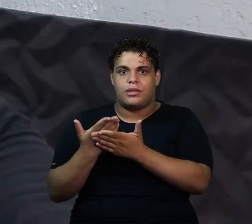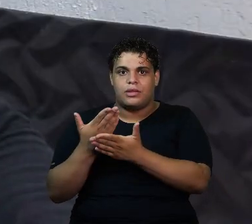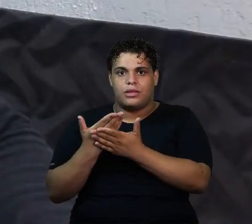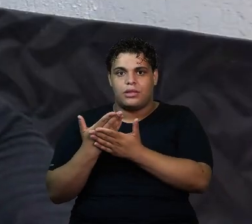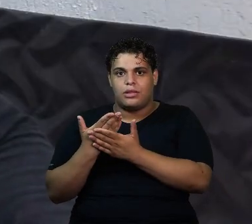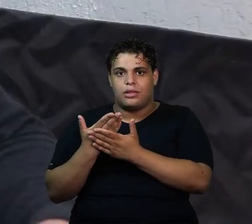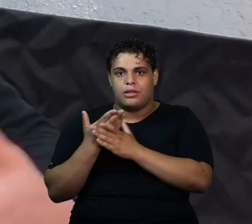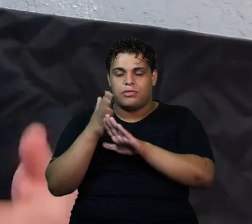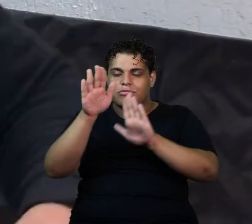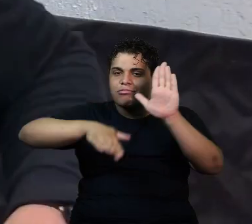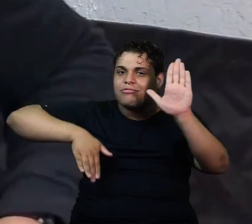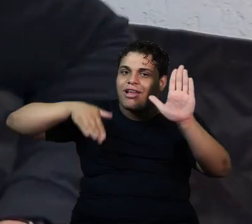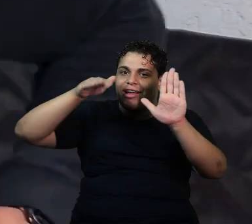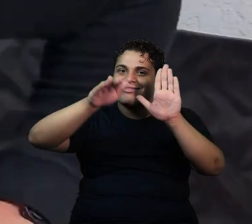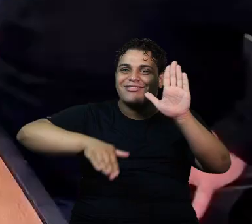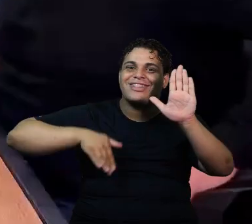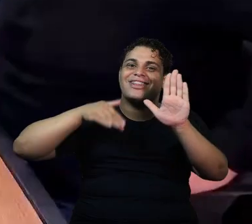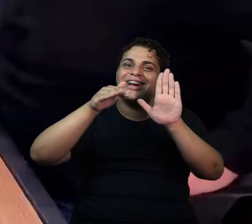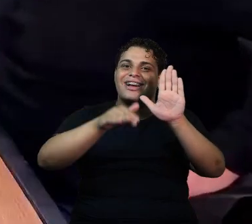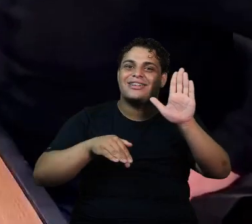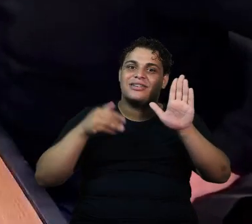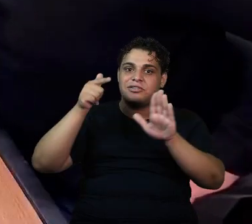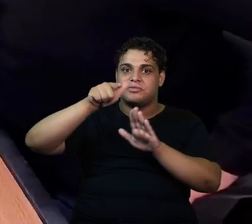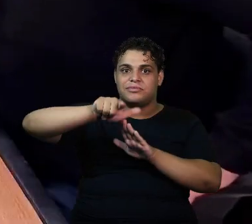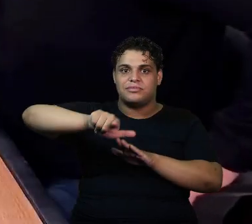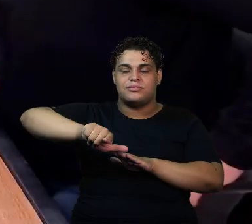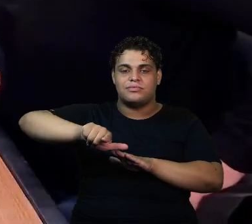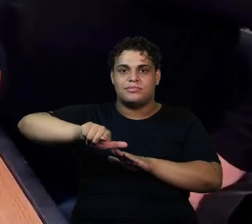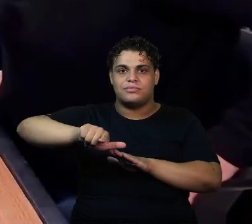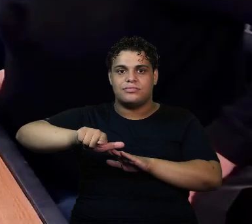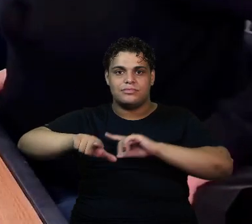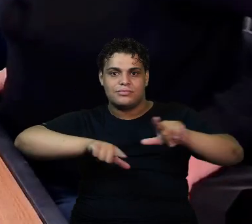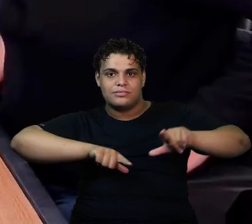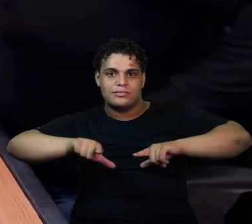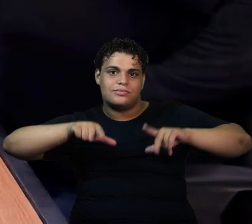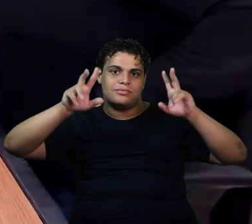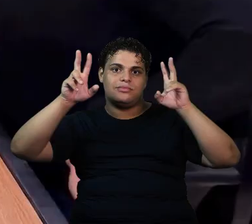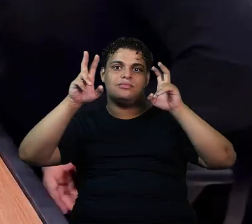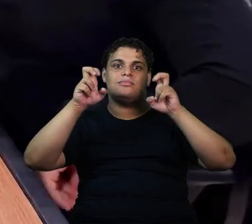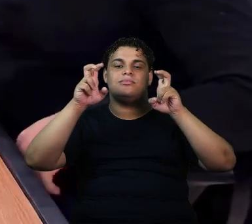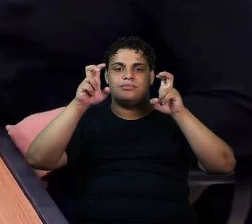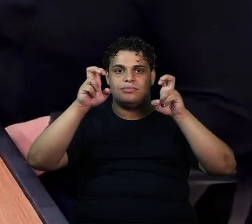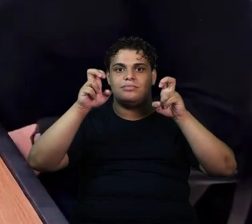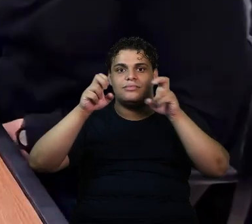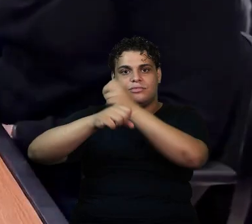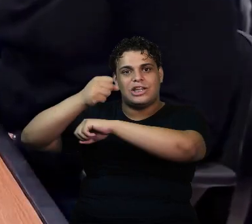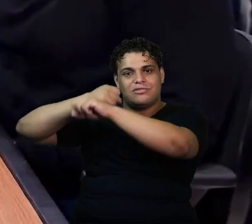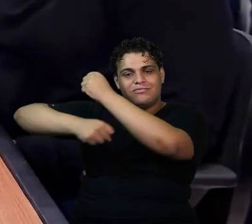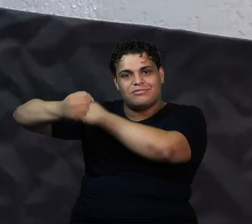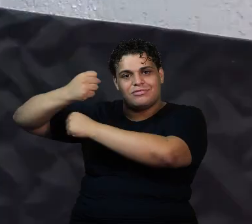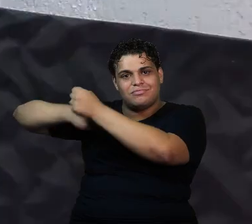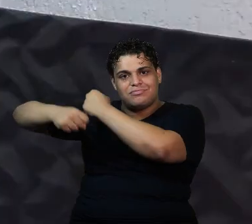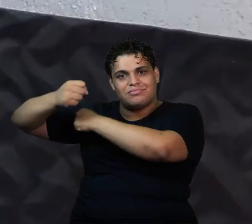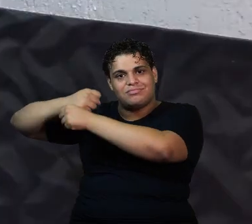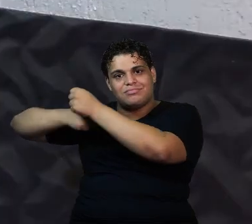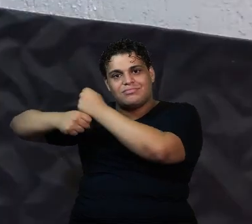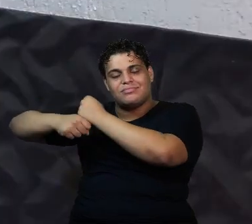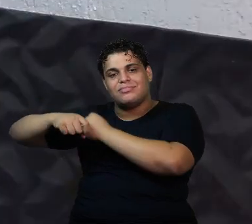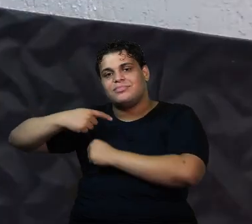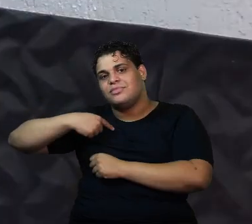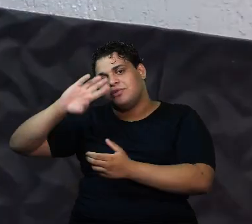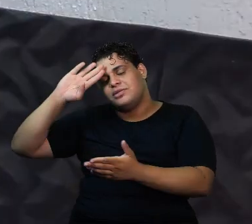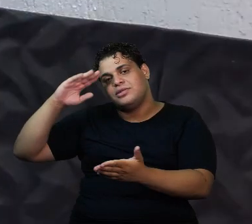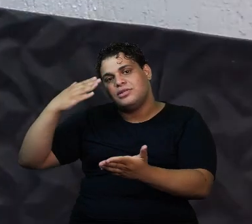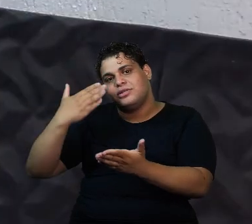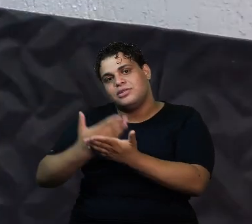natação conseguirem trabalhar esse tema da segurança aquática, que até há uns anos atrás eu acredito que não